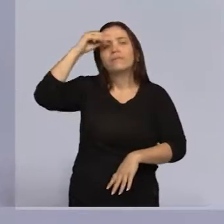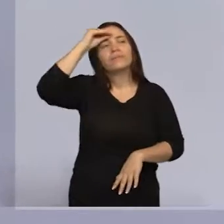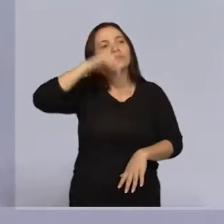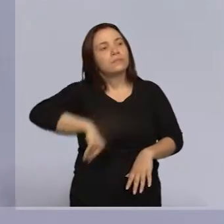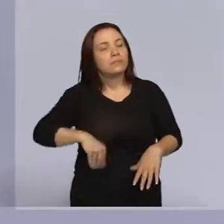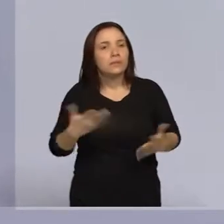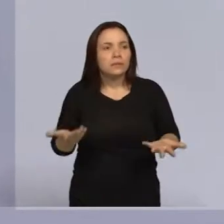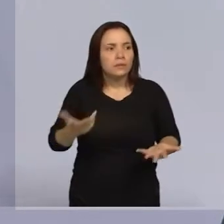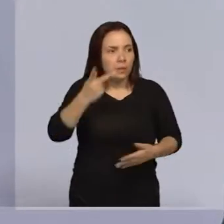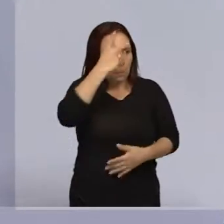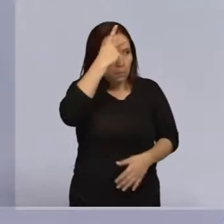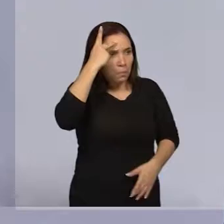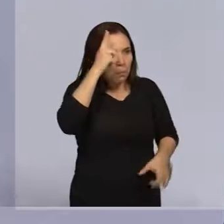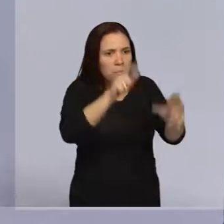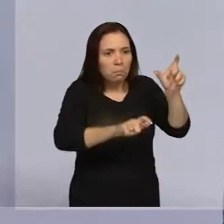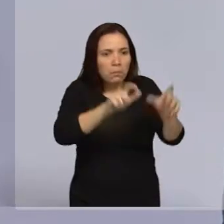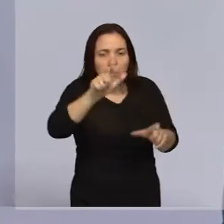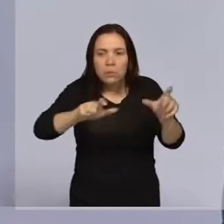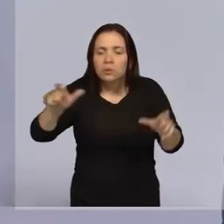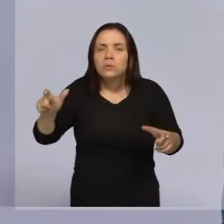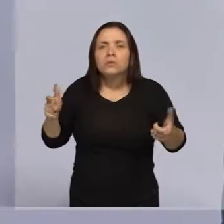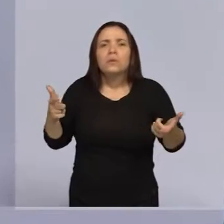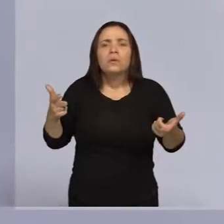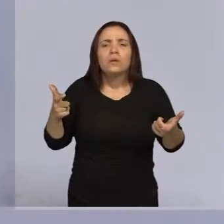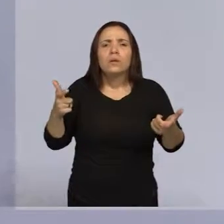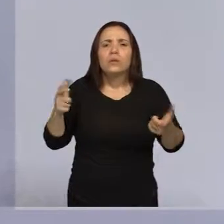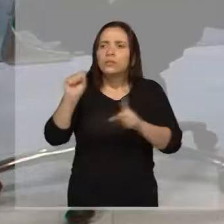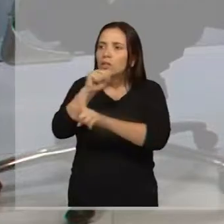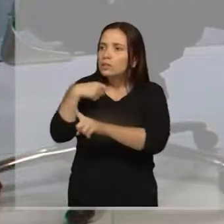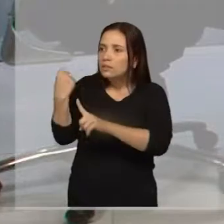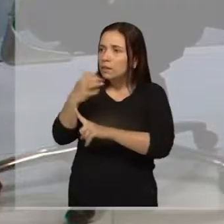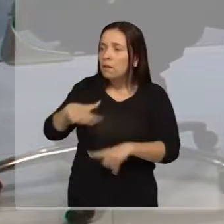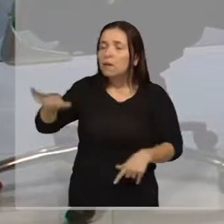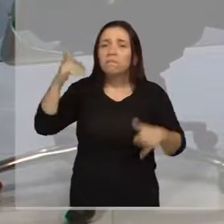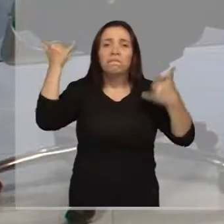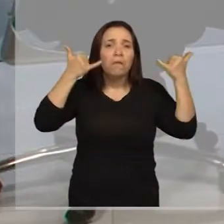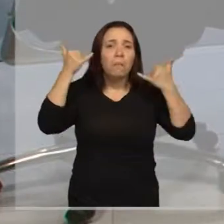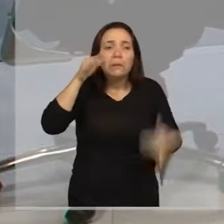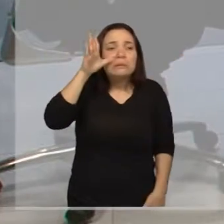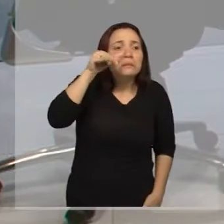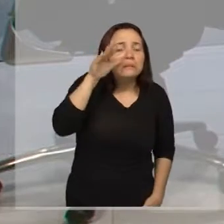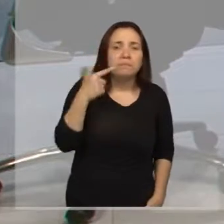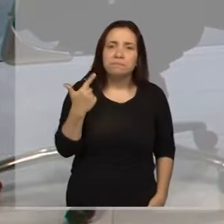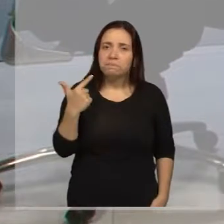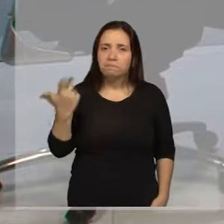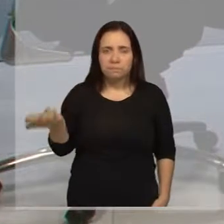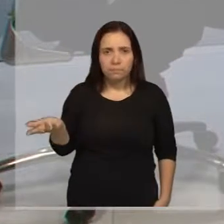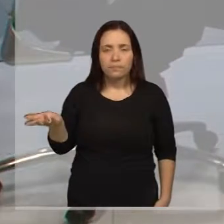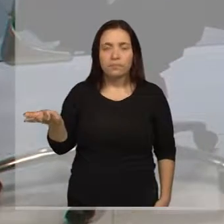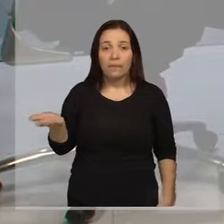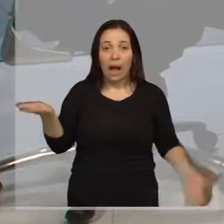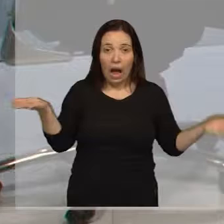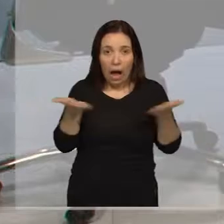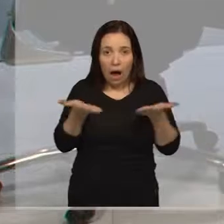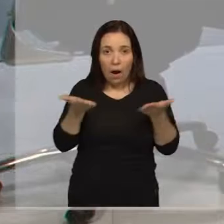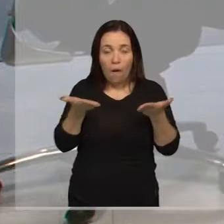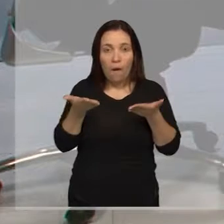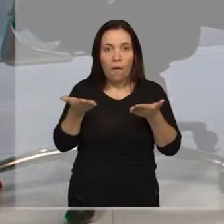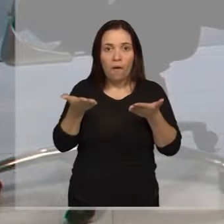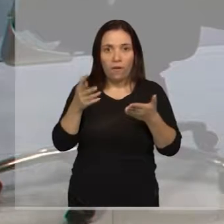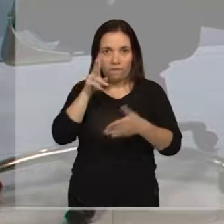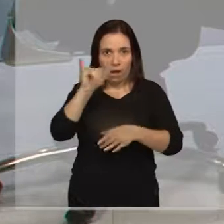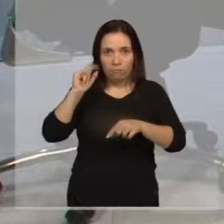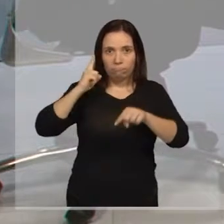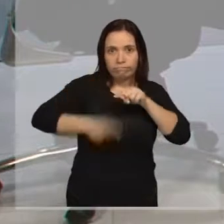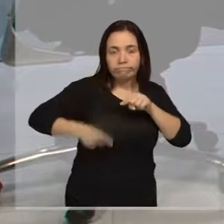cidadão comum passa longe, inclusive, disso. E agora com você disse muito bem, com esse fechamento, pior